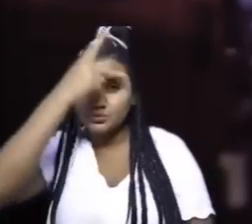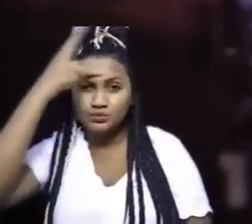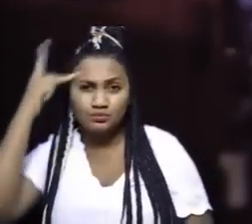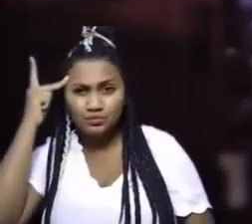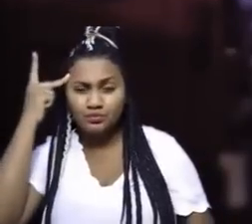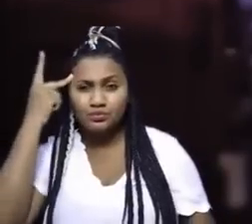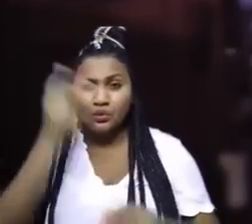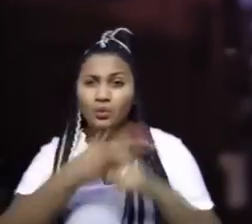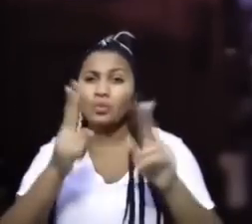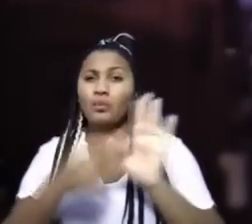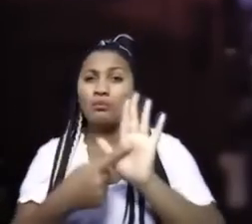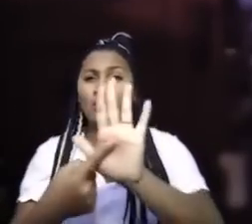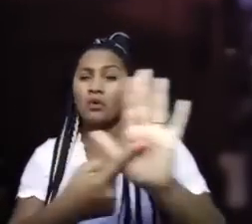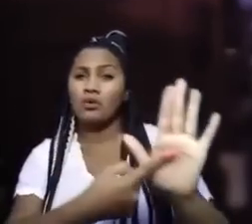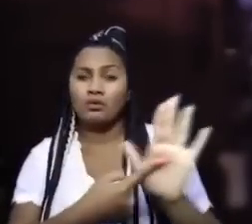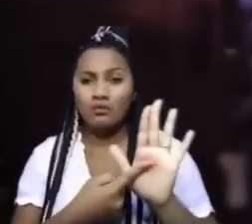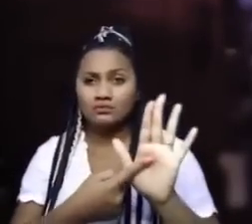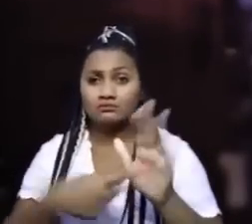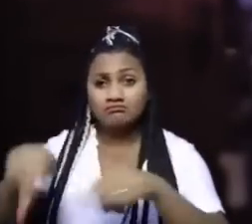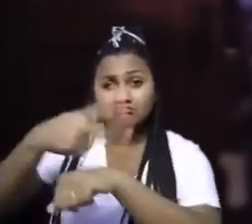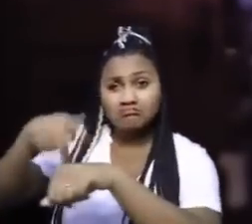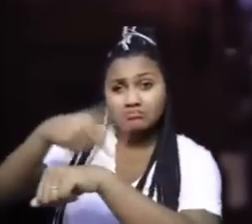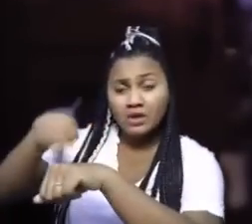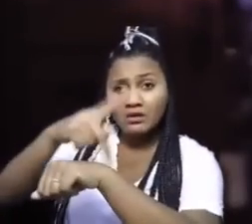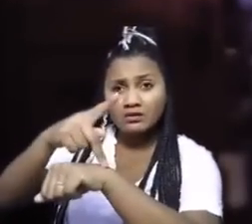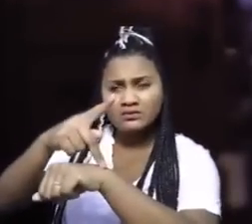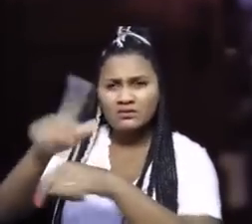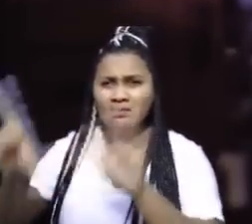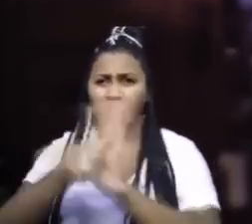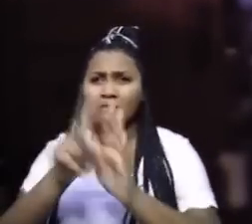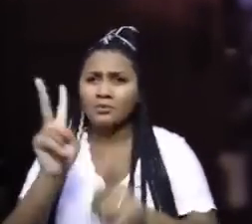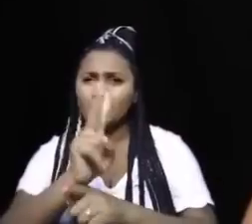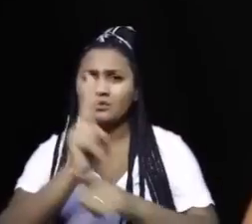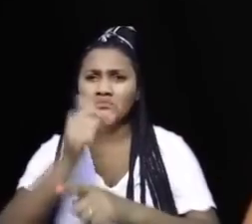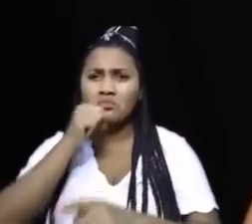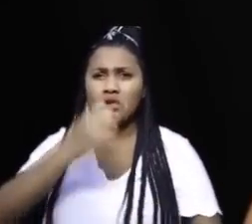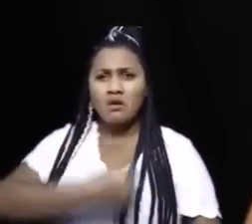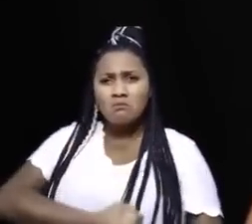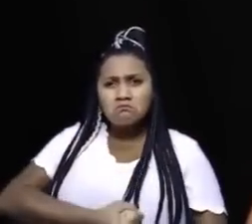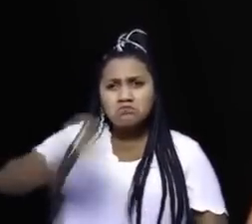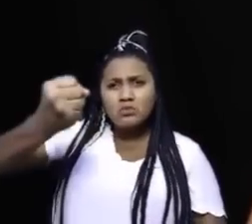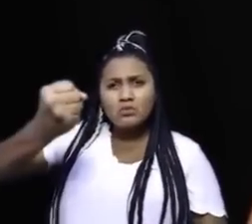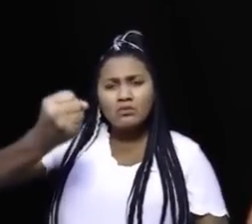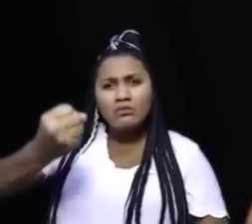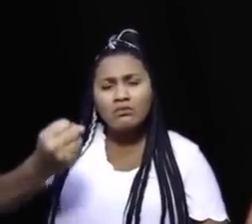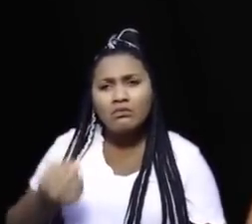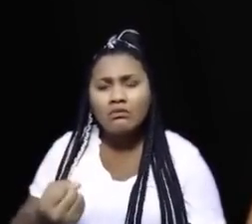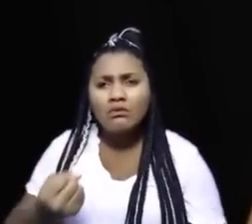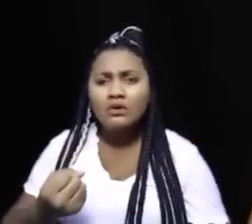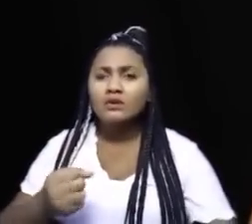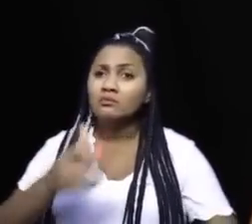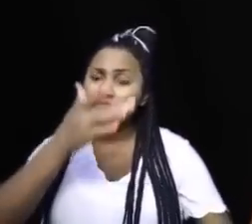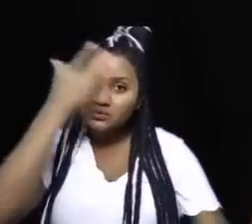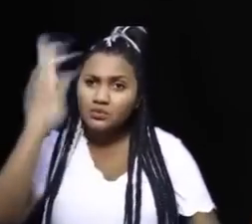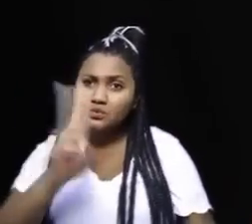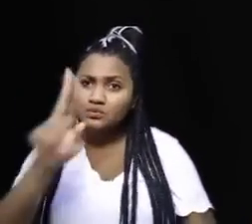suas fotos pornográficas. Em alguns países, a lei protege a mãe que mata o seu próprio bebê no ventre. E os usuários